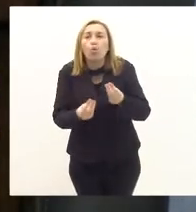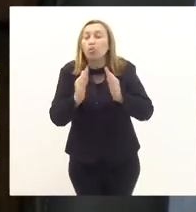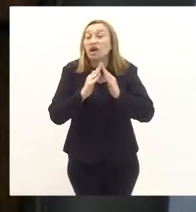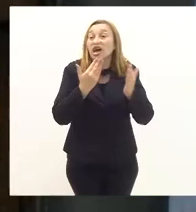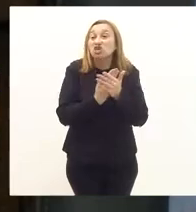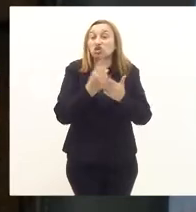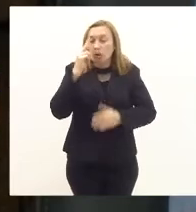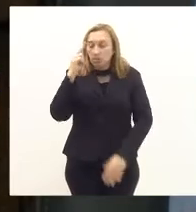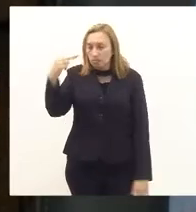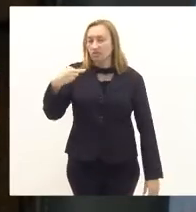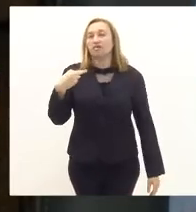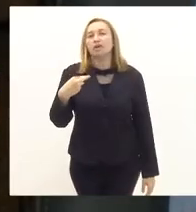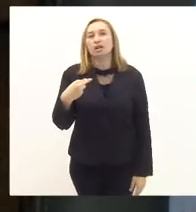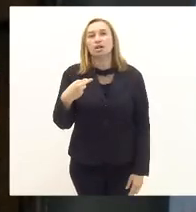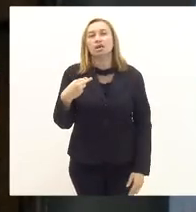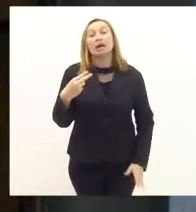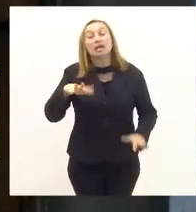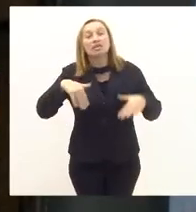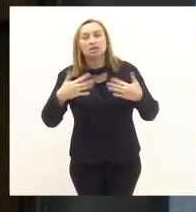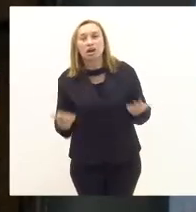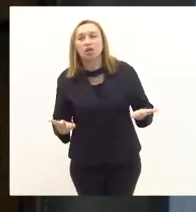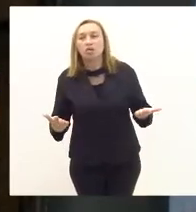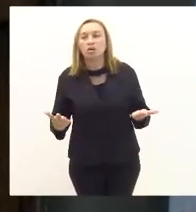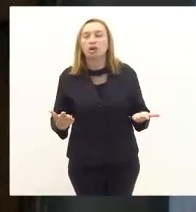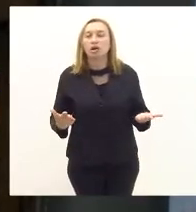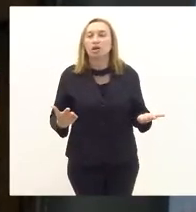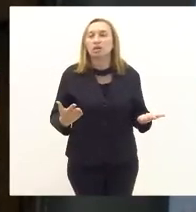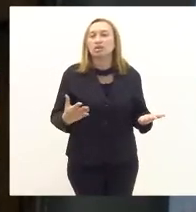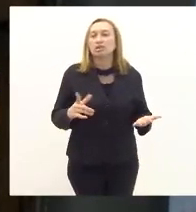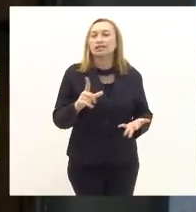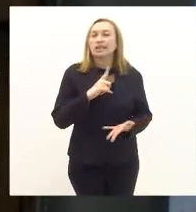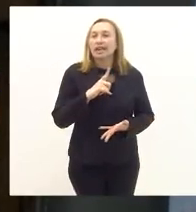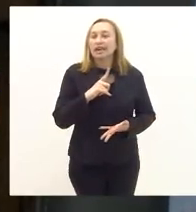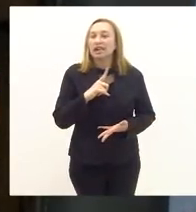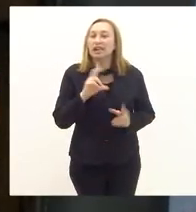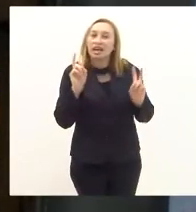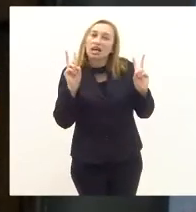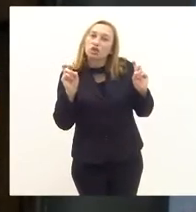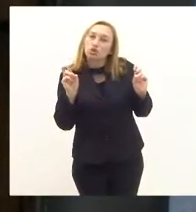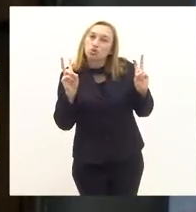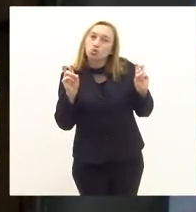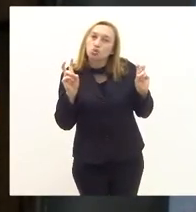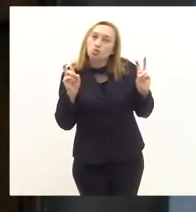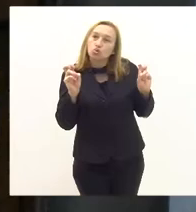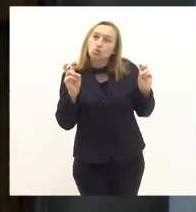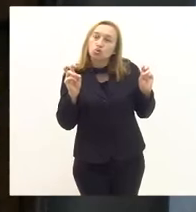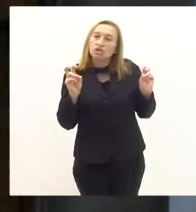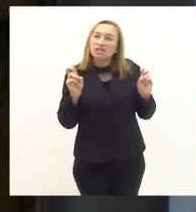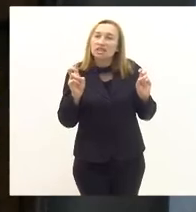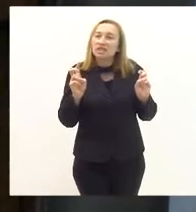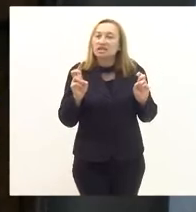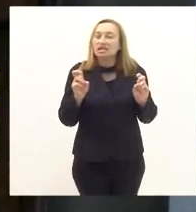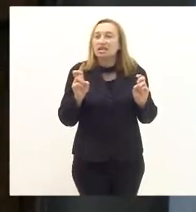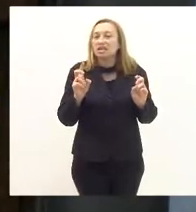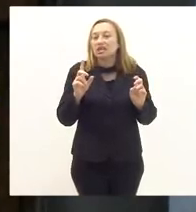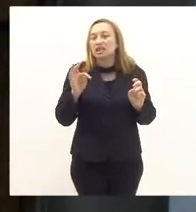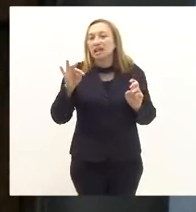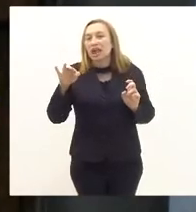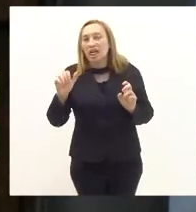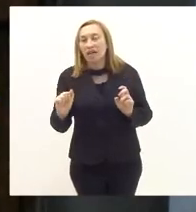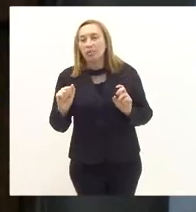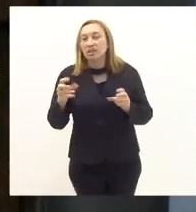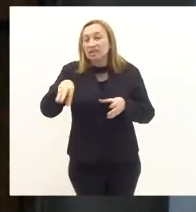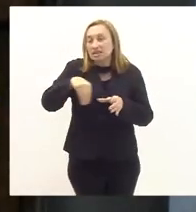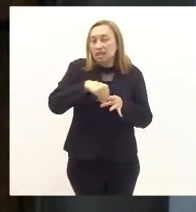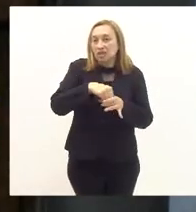vê. Então, quando há aquela situação de dilema dentro da unidade